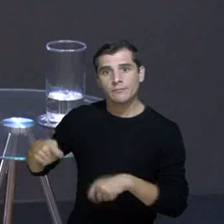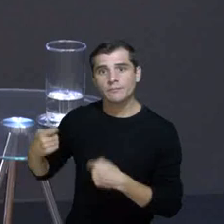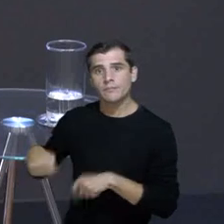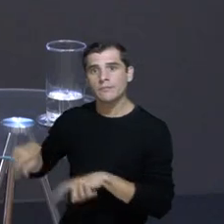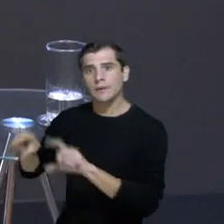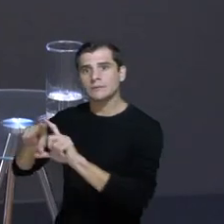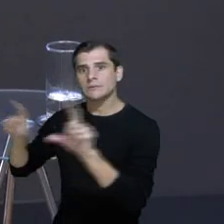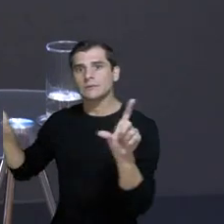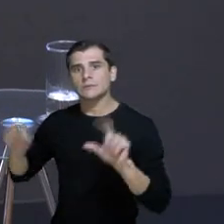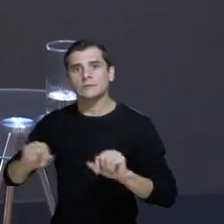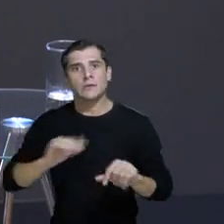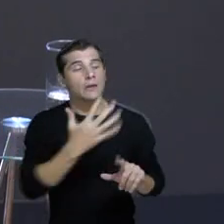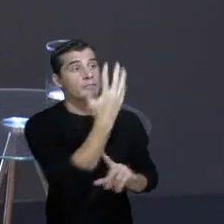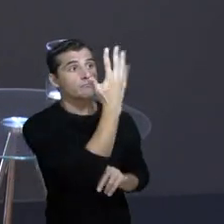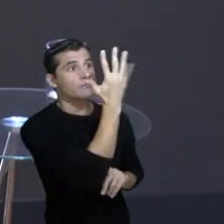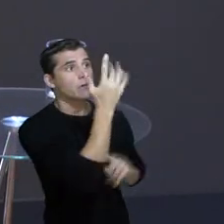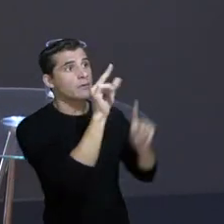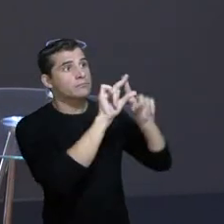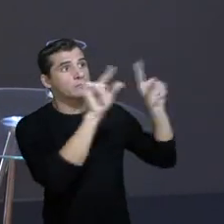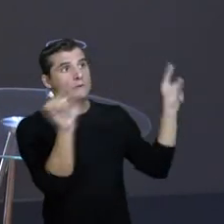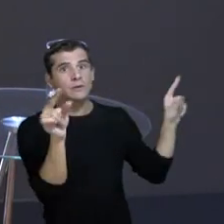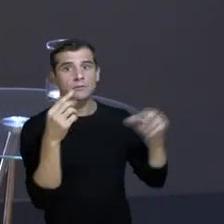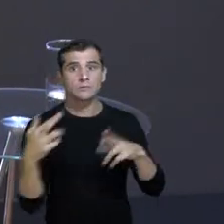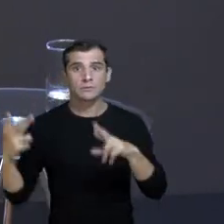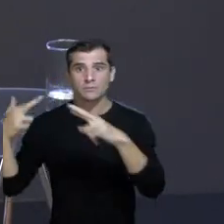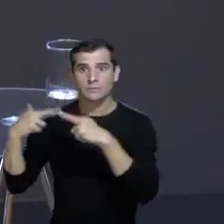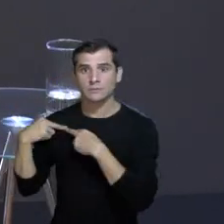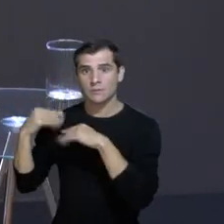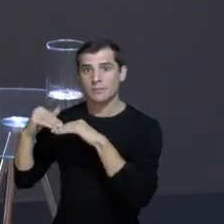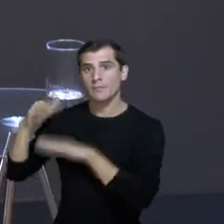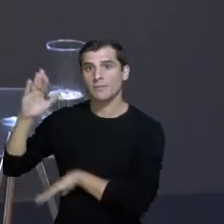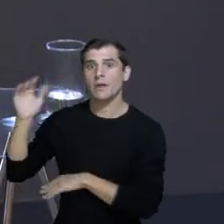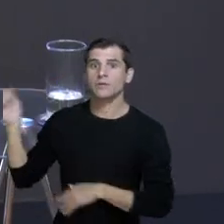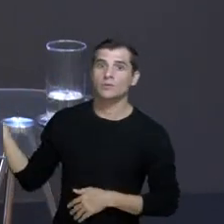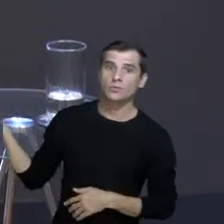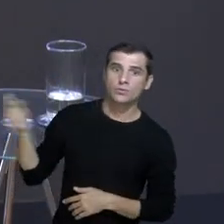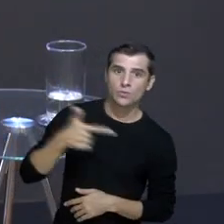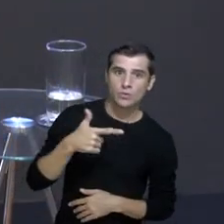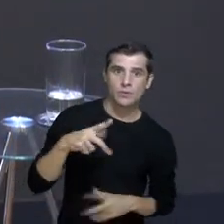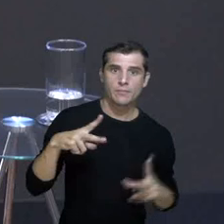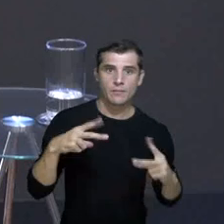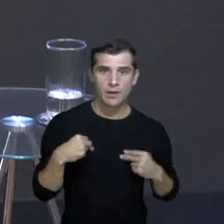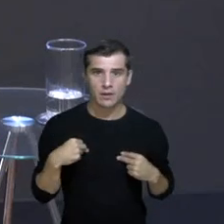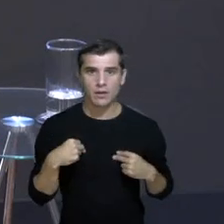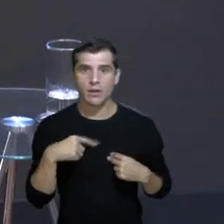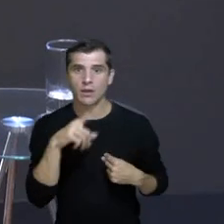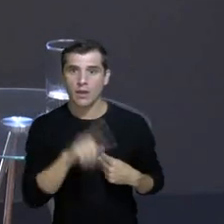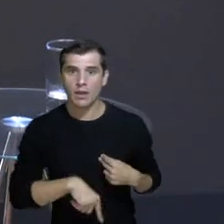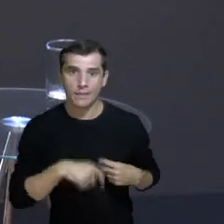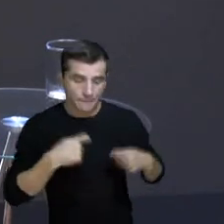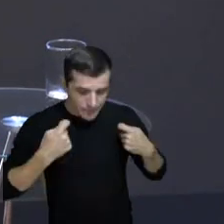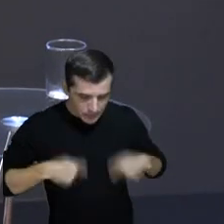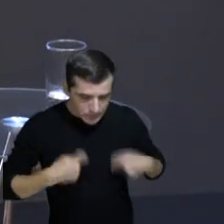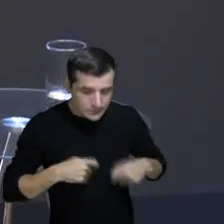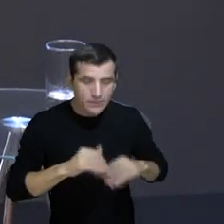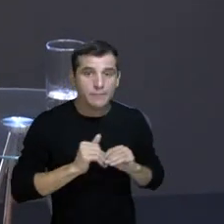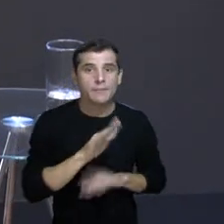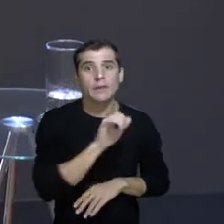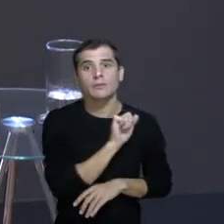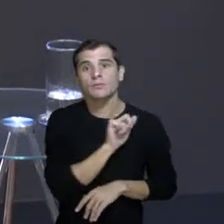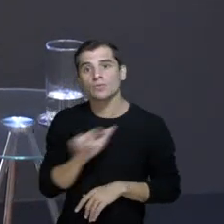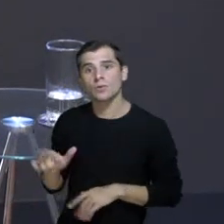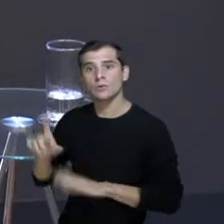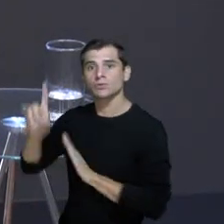sua casa é mais responsabilidade do que mérito é mais dever do que direito